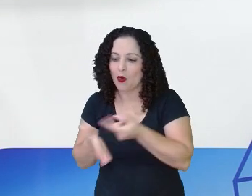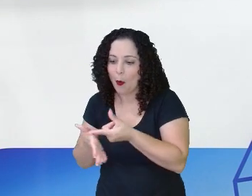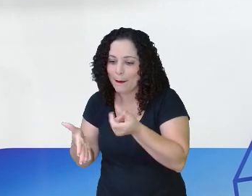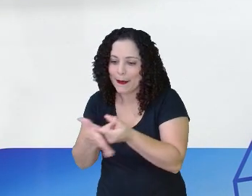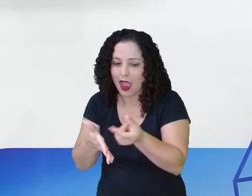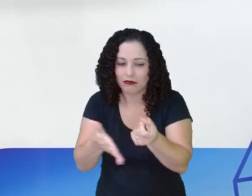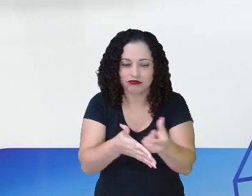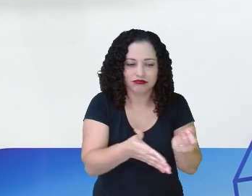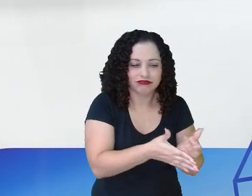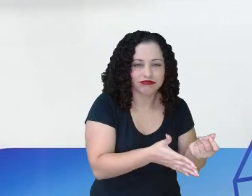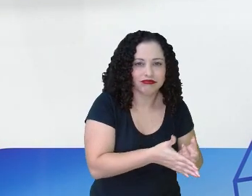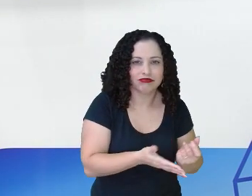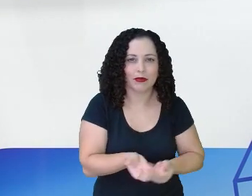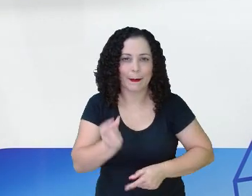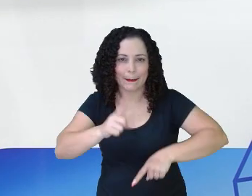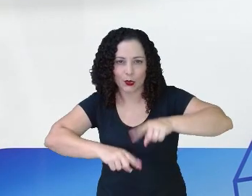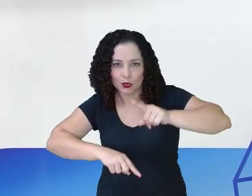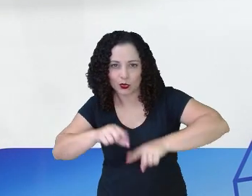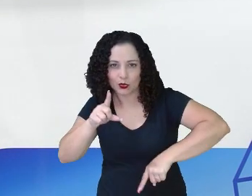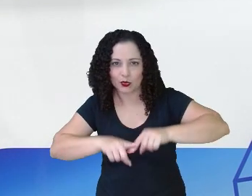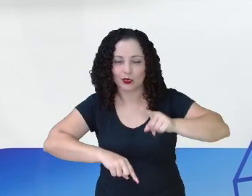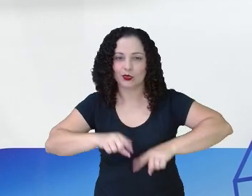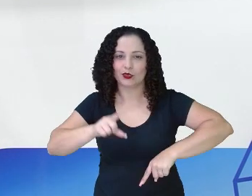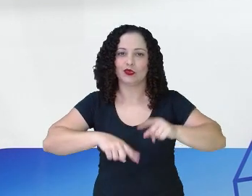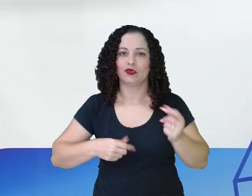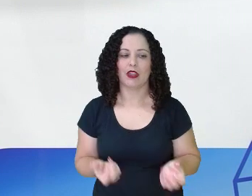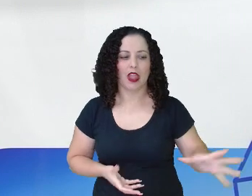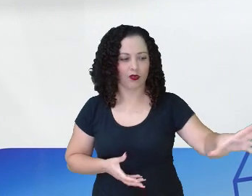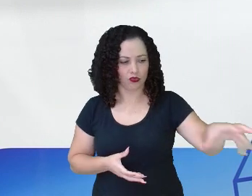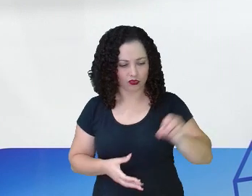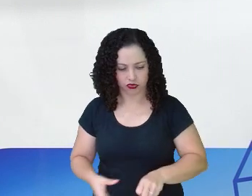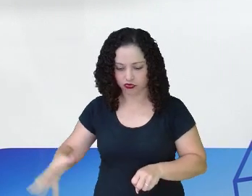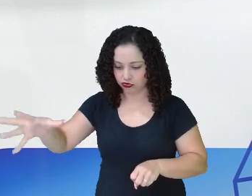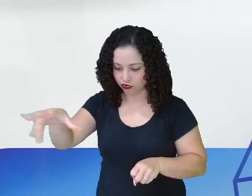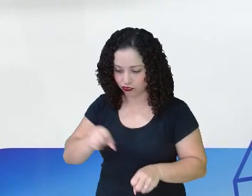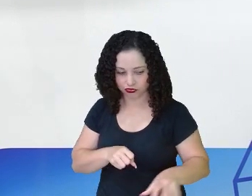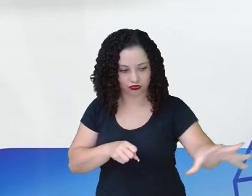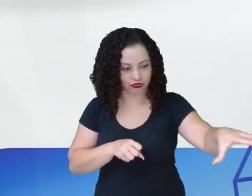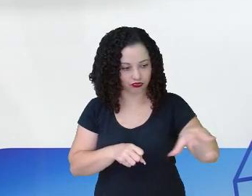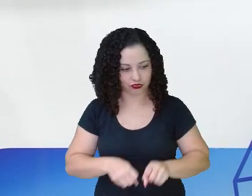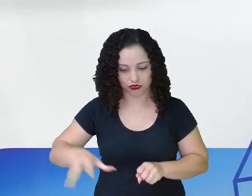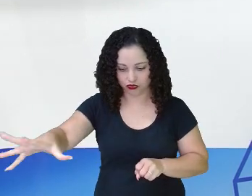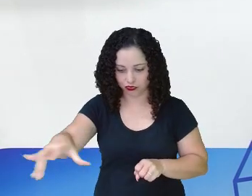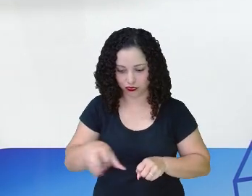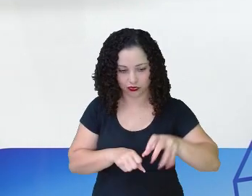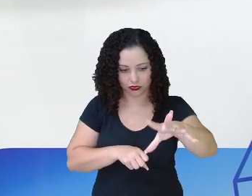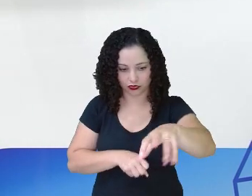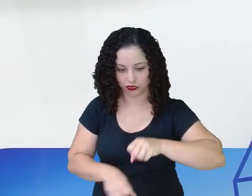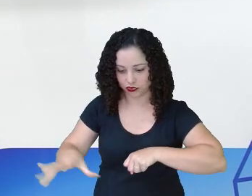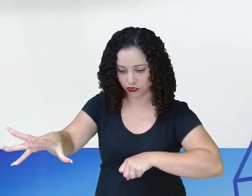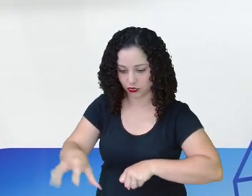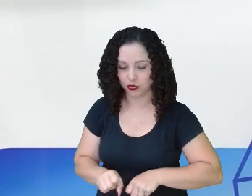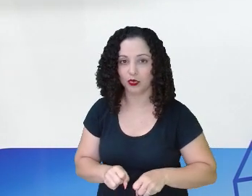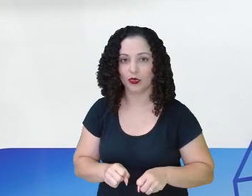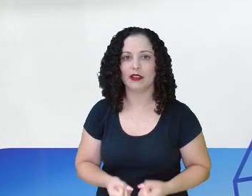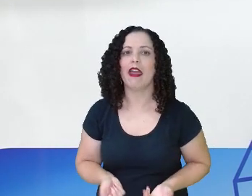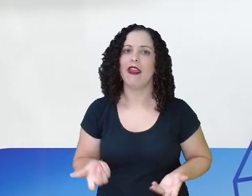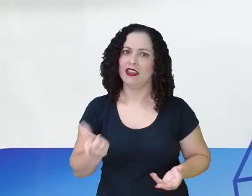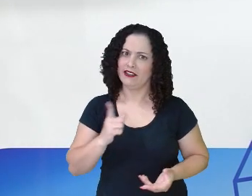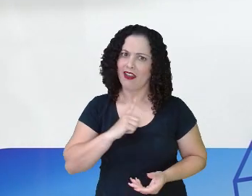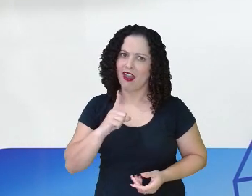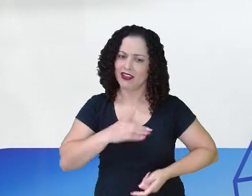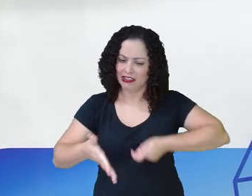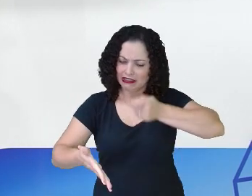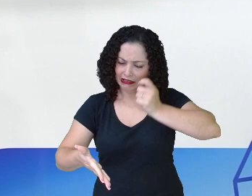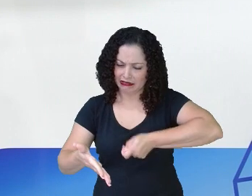vai acrescentando os produtos, vai acrescentando valores e no final o resultado às